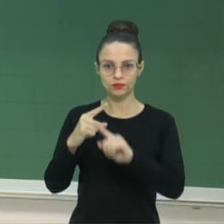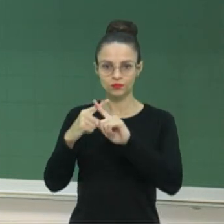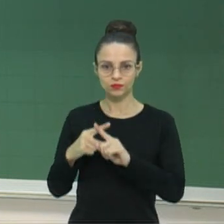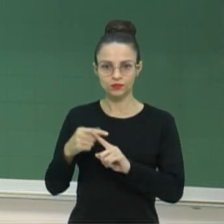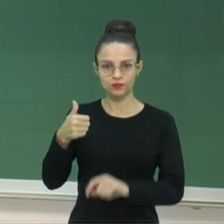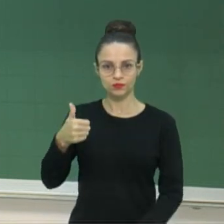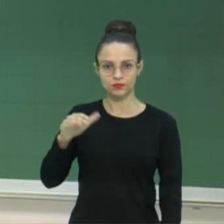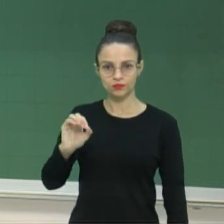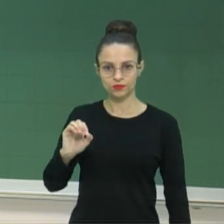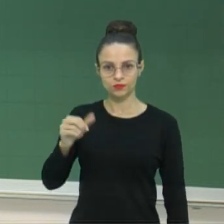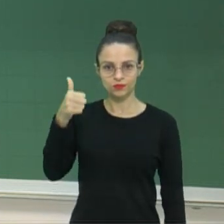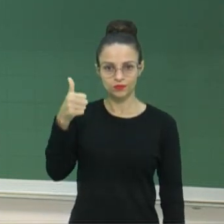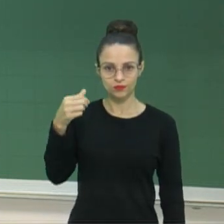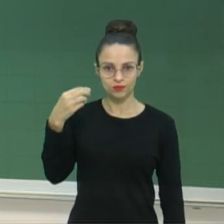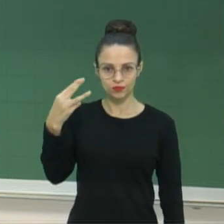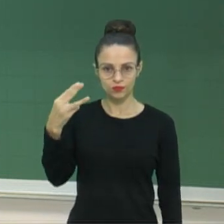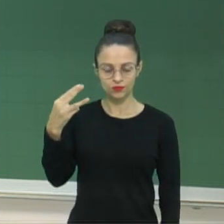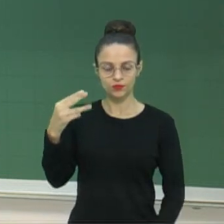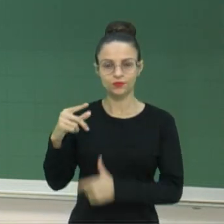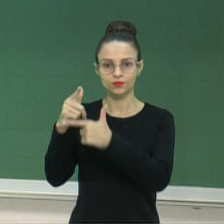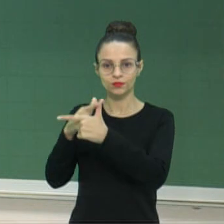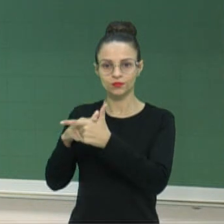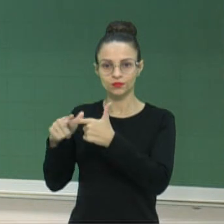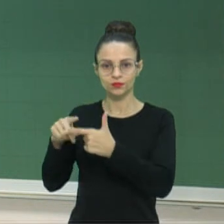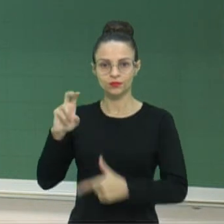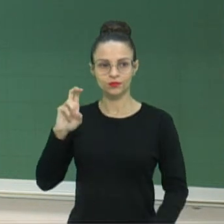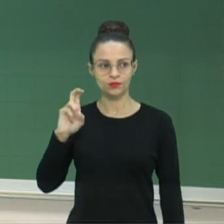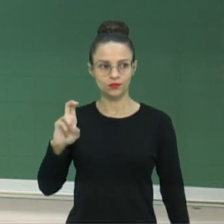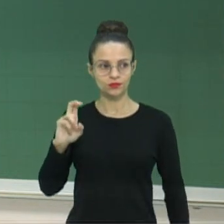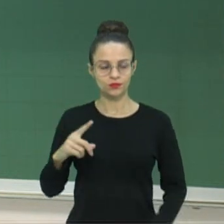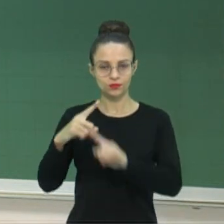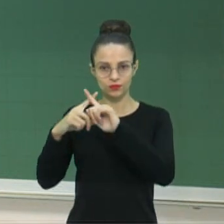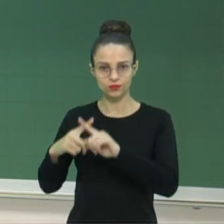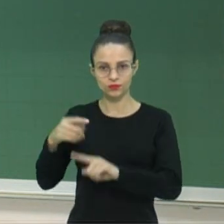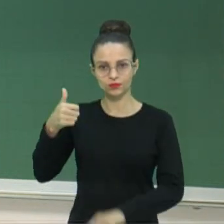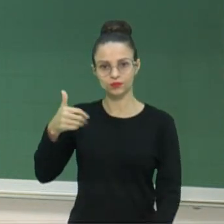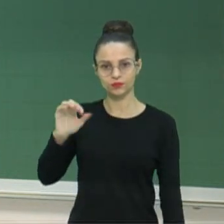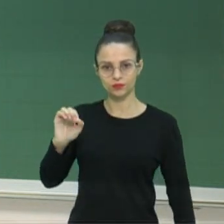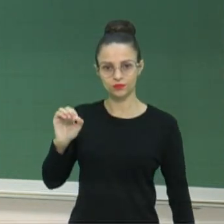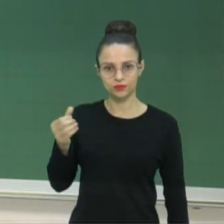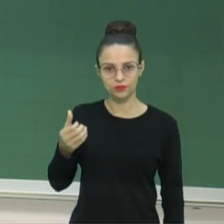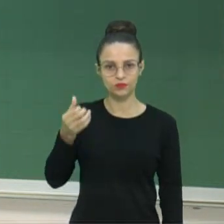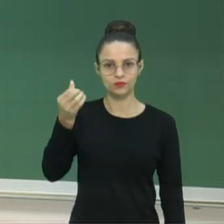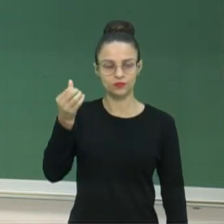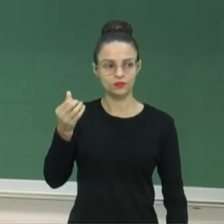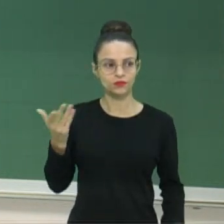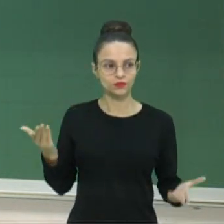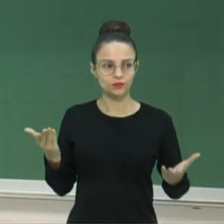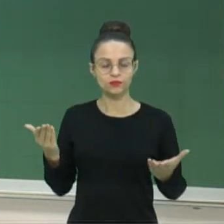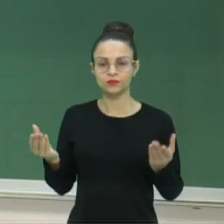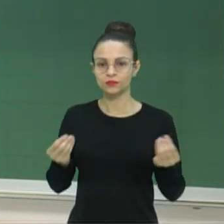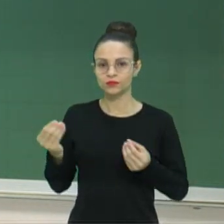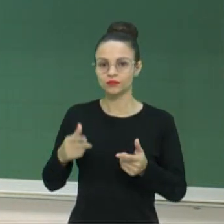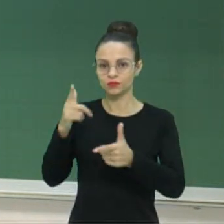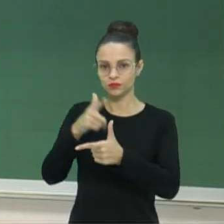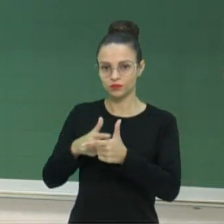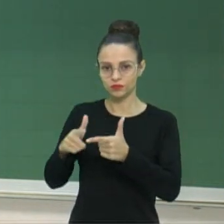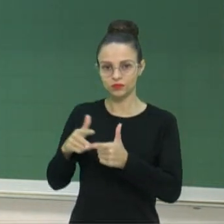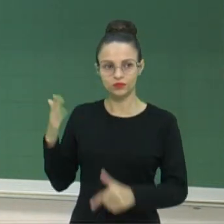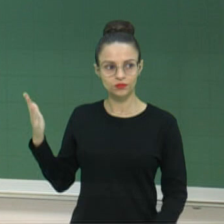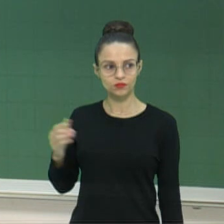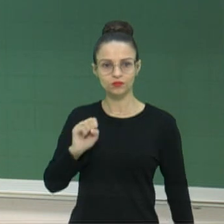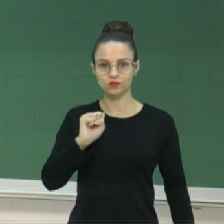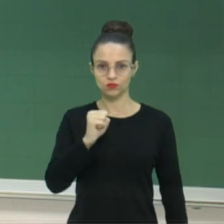10 na 13ª dividido por 5 vezes 10 na sexta. Eu faço a divisãozinha.